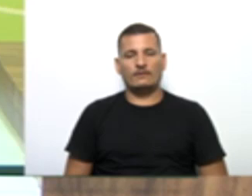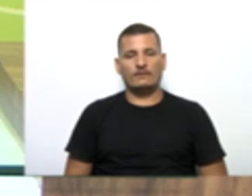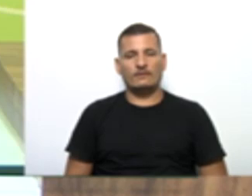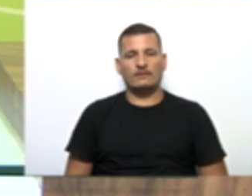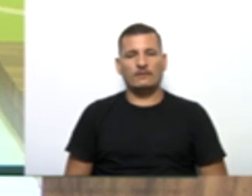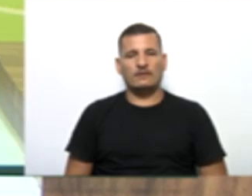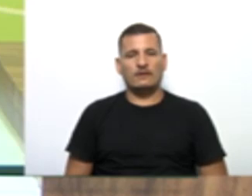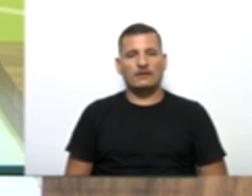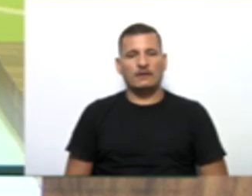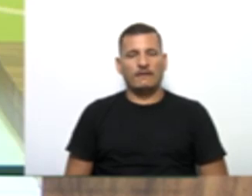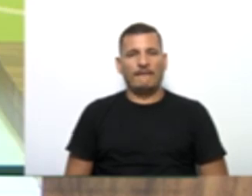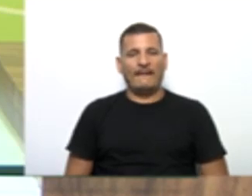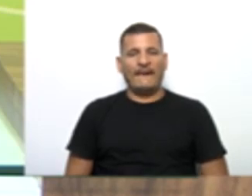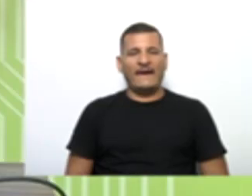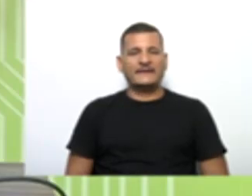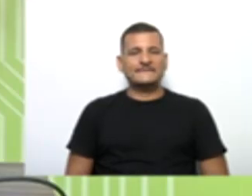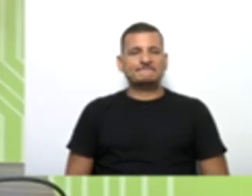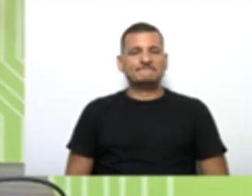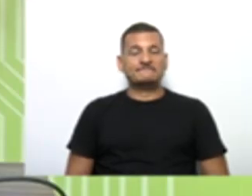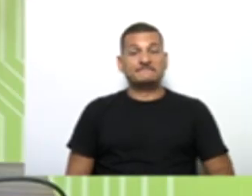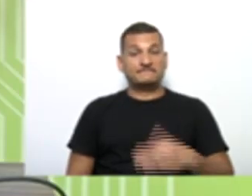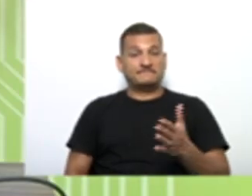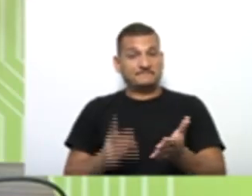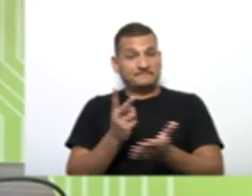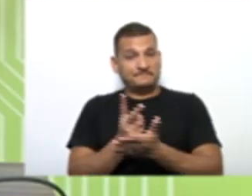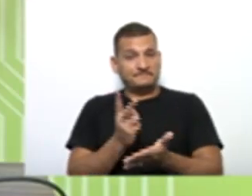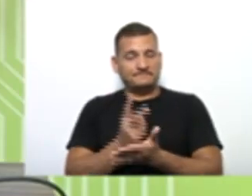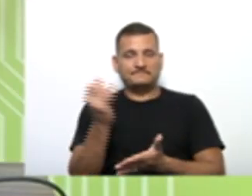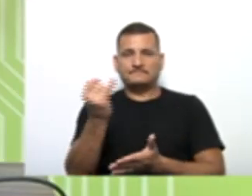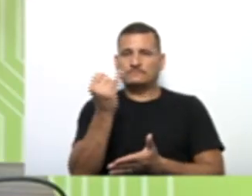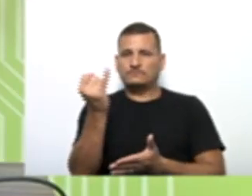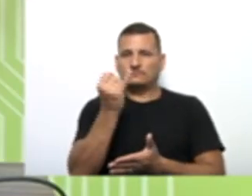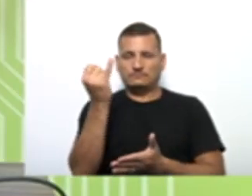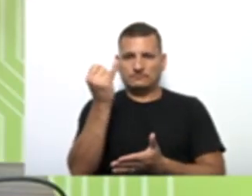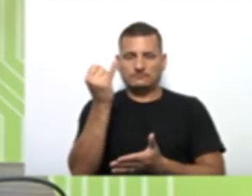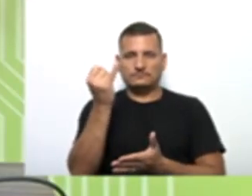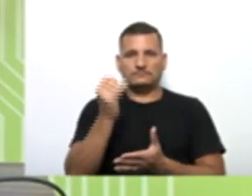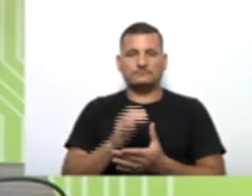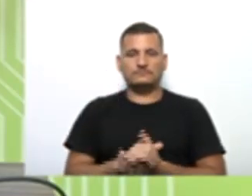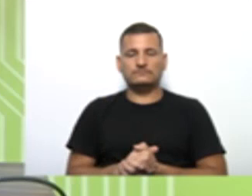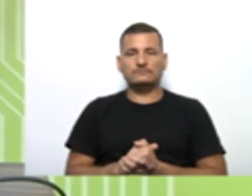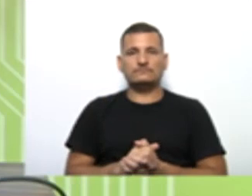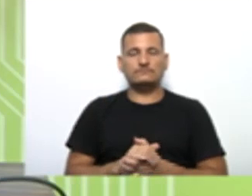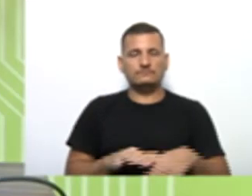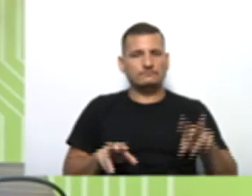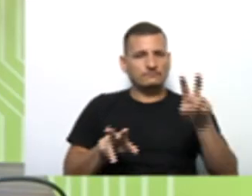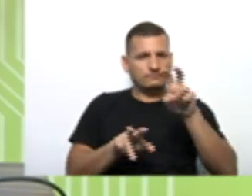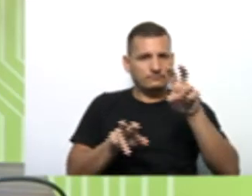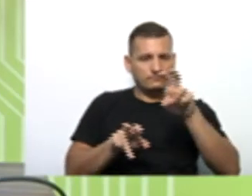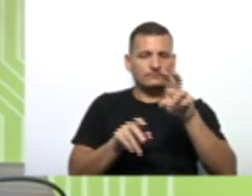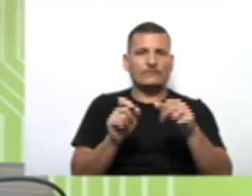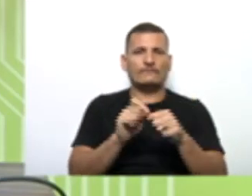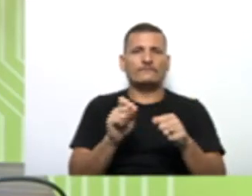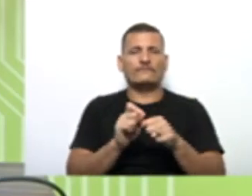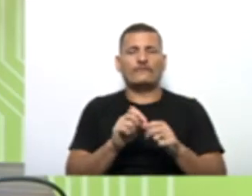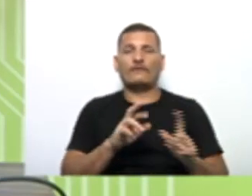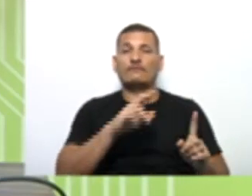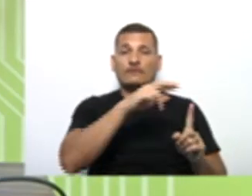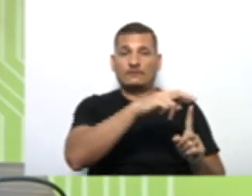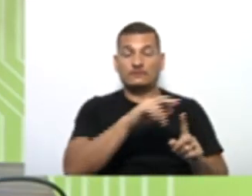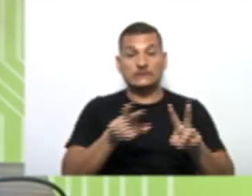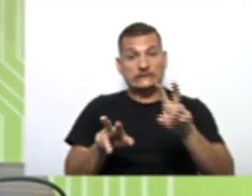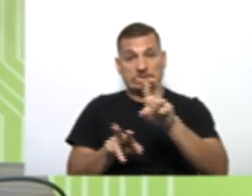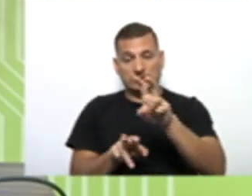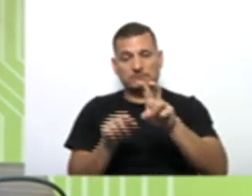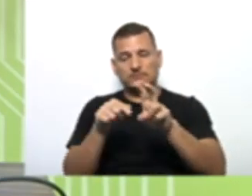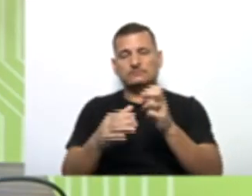É sempre importante, gente, quando nós trabalhamos com citações, fazer essa referência. A citação, ela garante